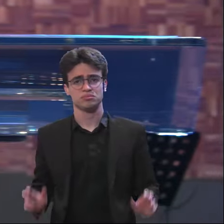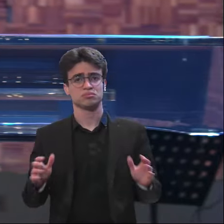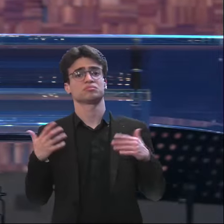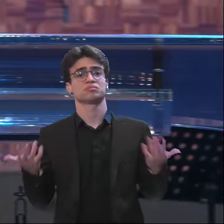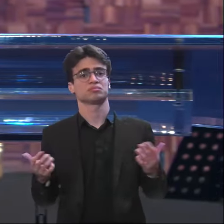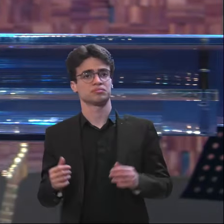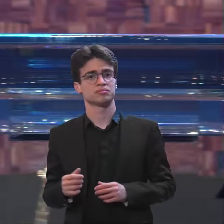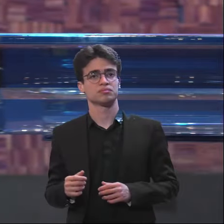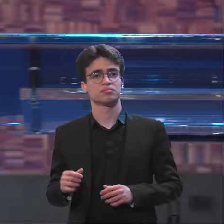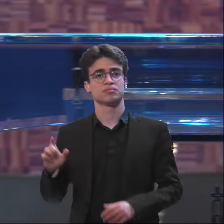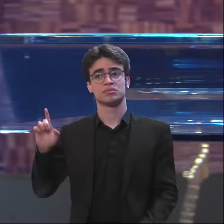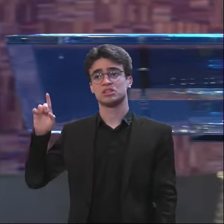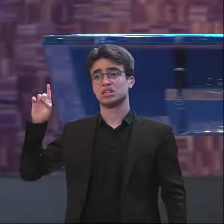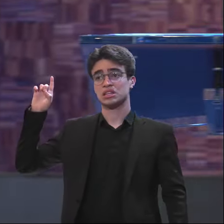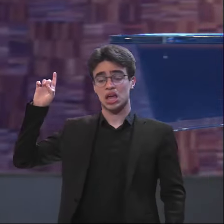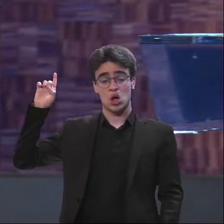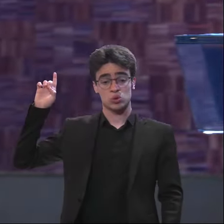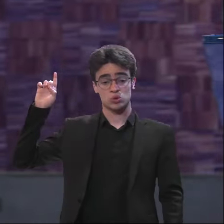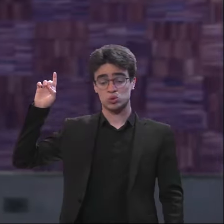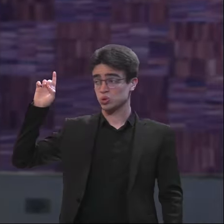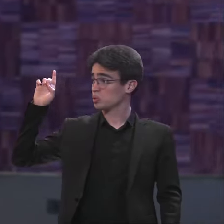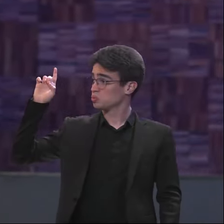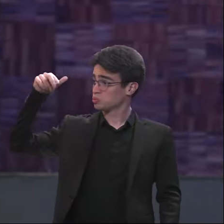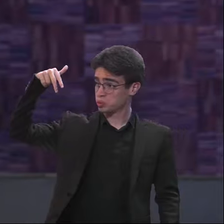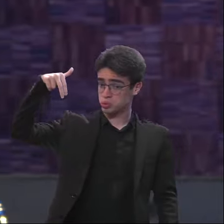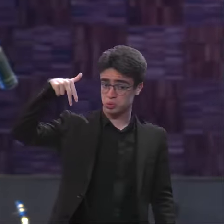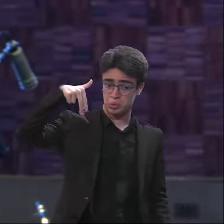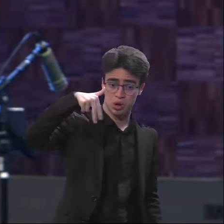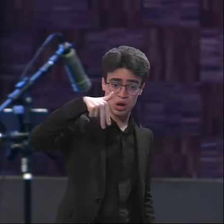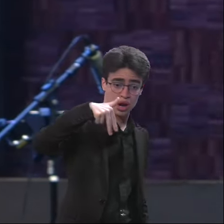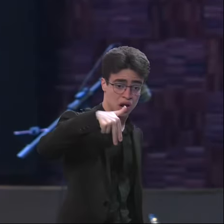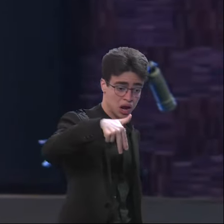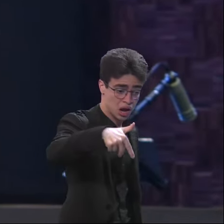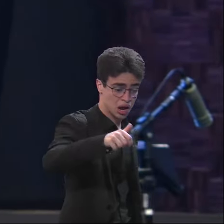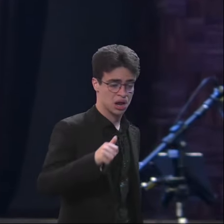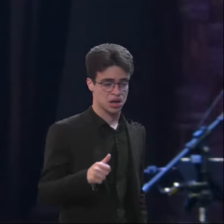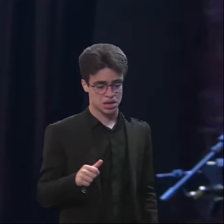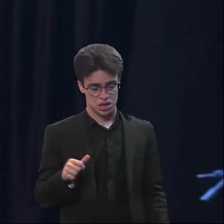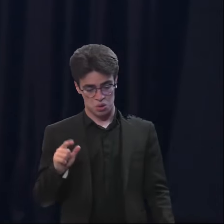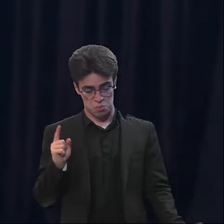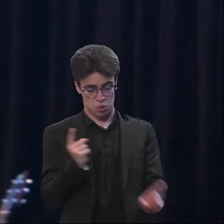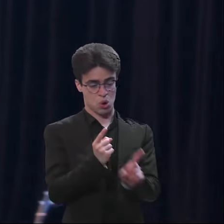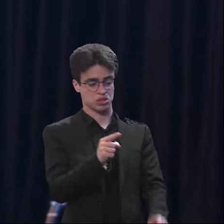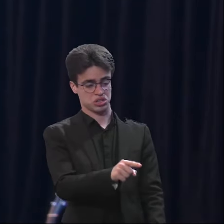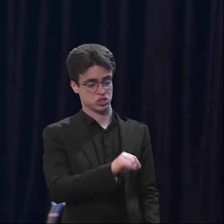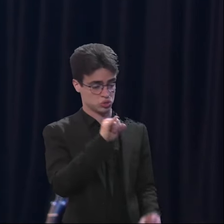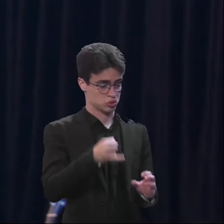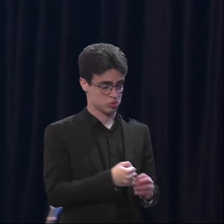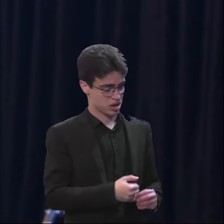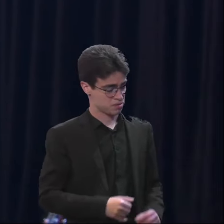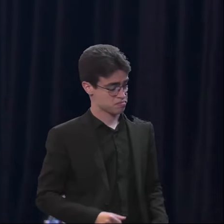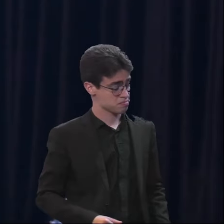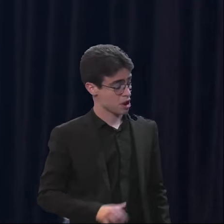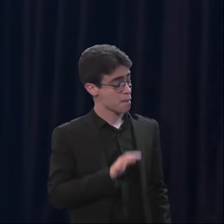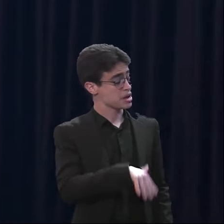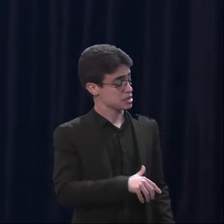quando Deus se apresenta, quando Cristo pré-encarnado fala com ele, eu sou o comandante